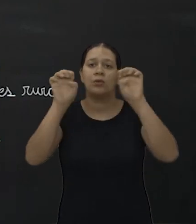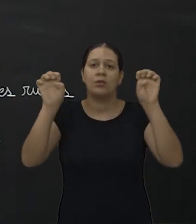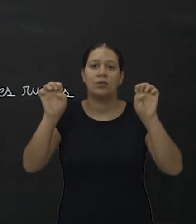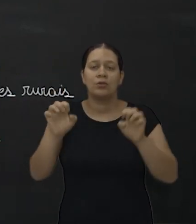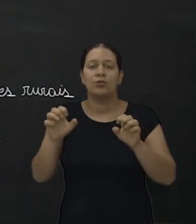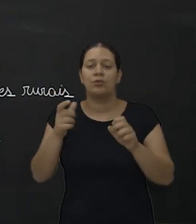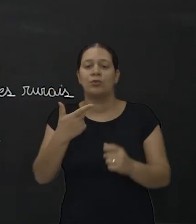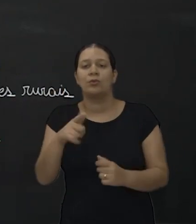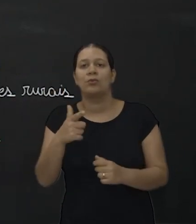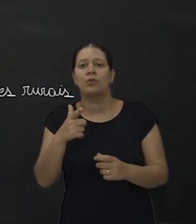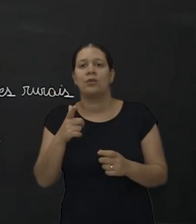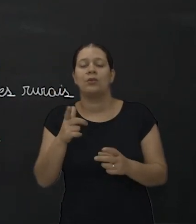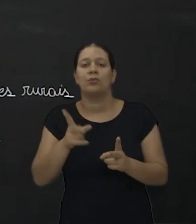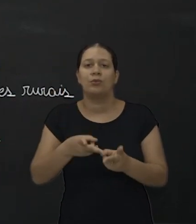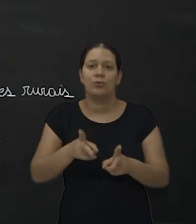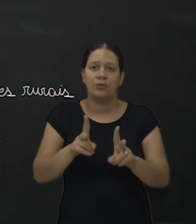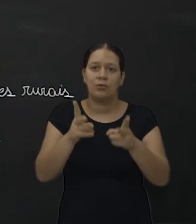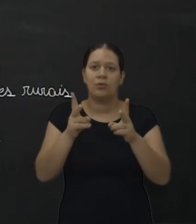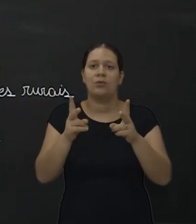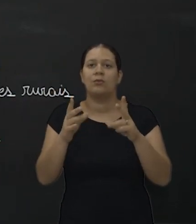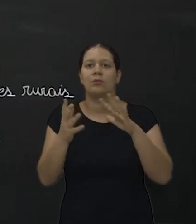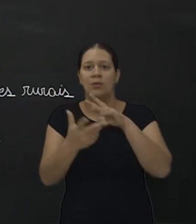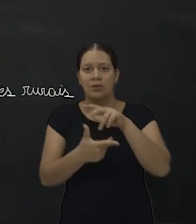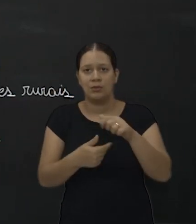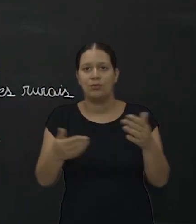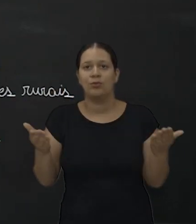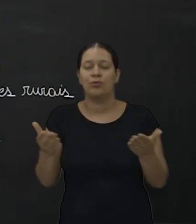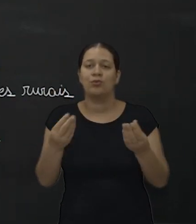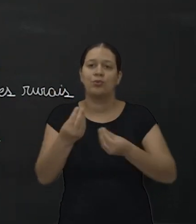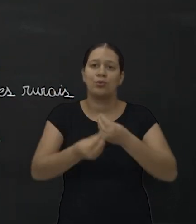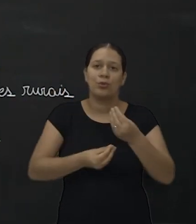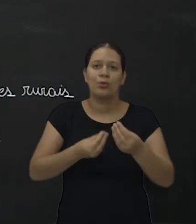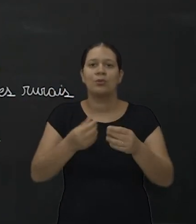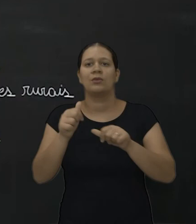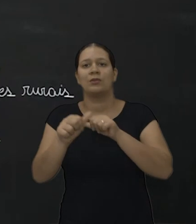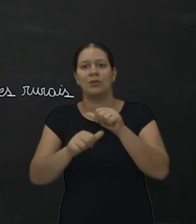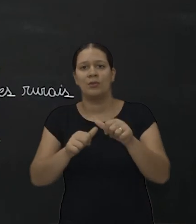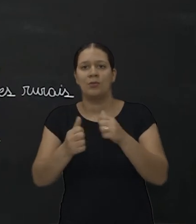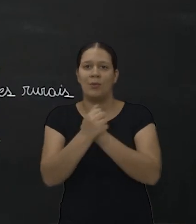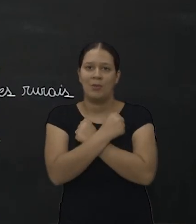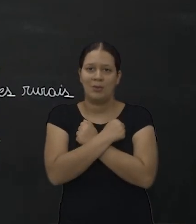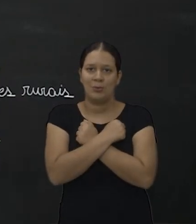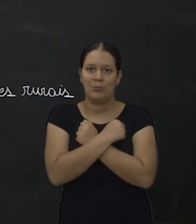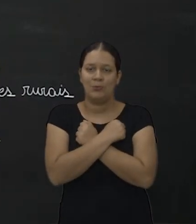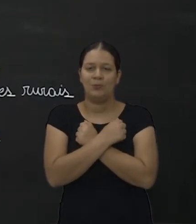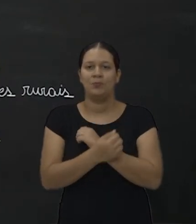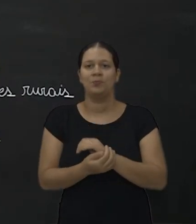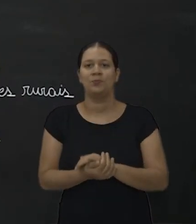continuada no Brasil de hoje e o que ela se transformou. Até uma próxima, um abraço.